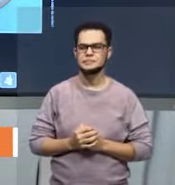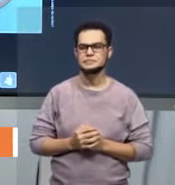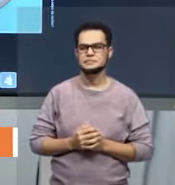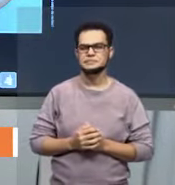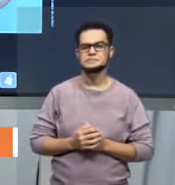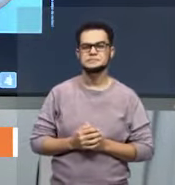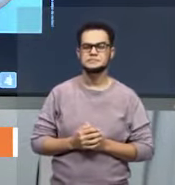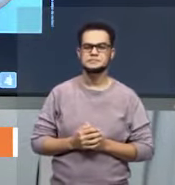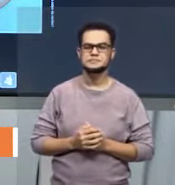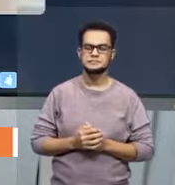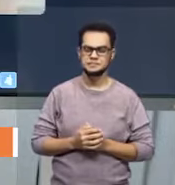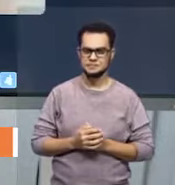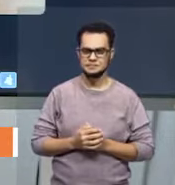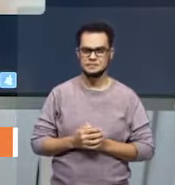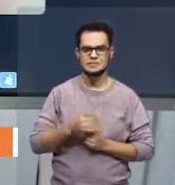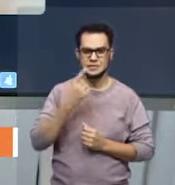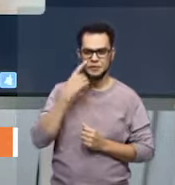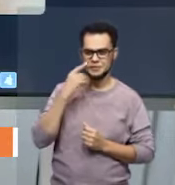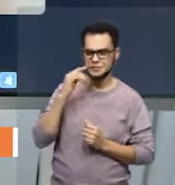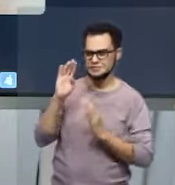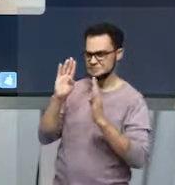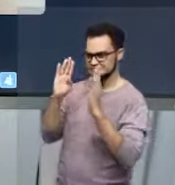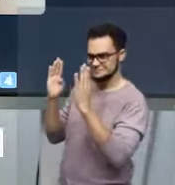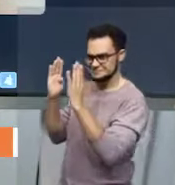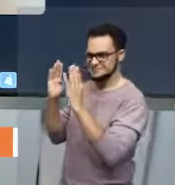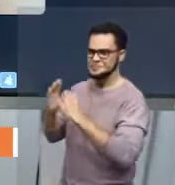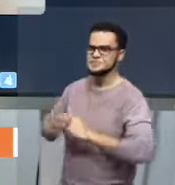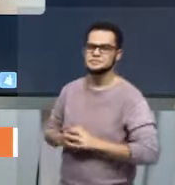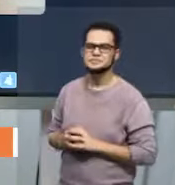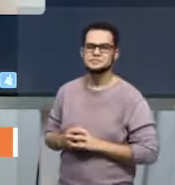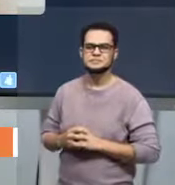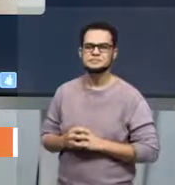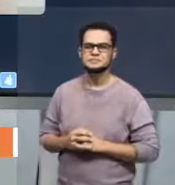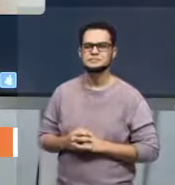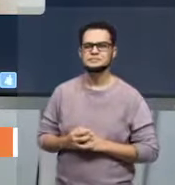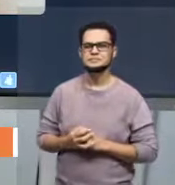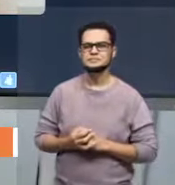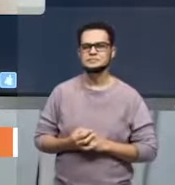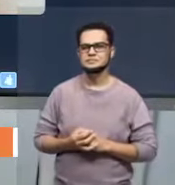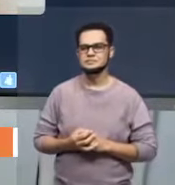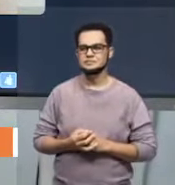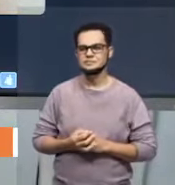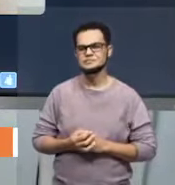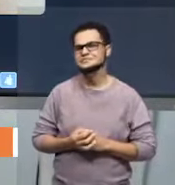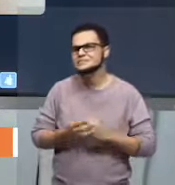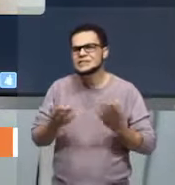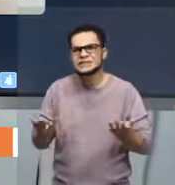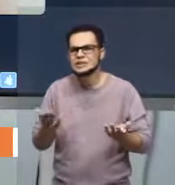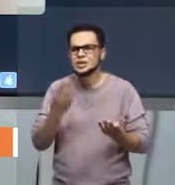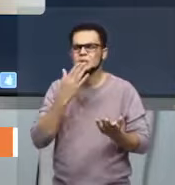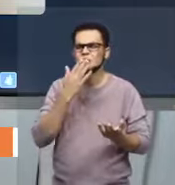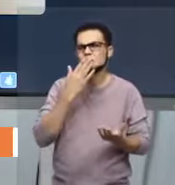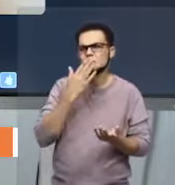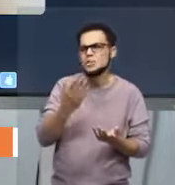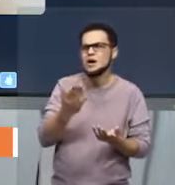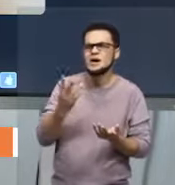o aparelho de vista lateral. Beleza. Quais são os